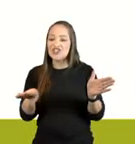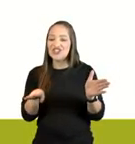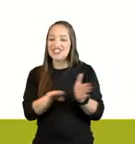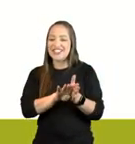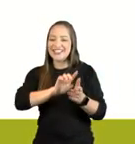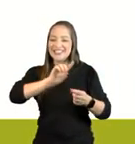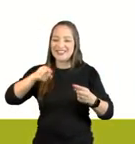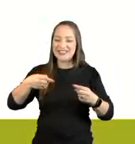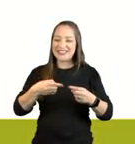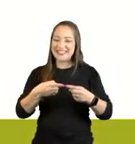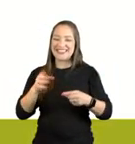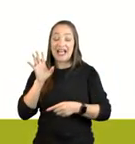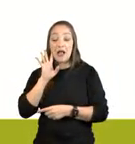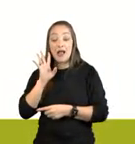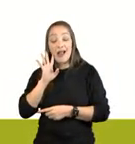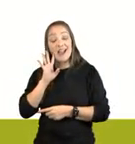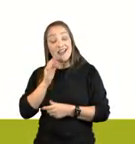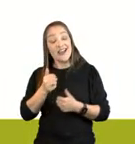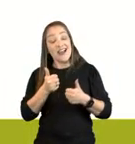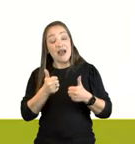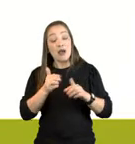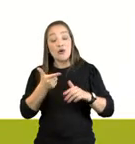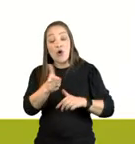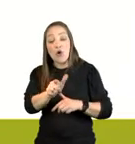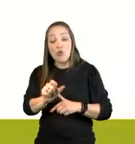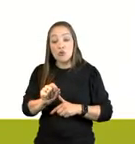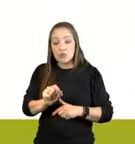beleza, é bastante legal. E outra coisa,